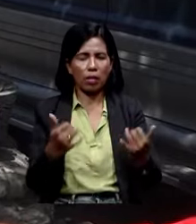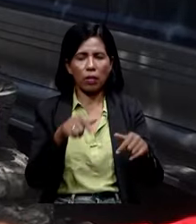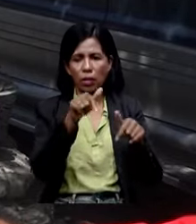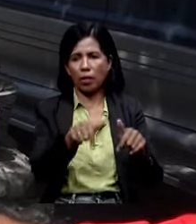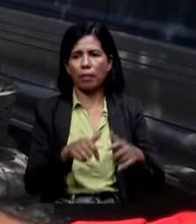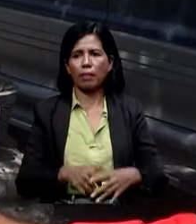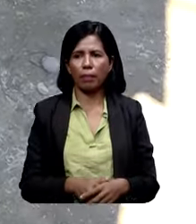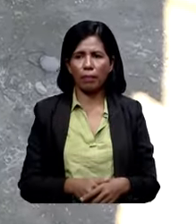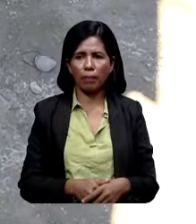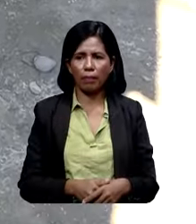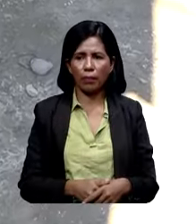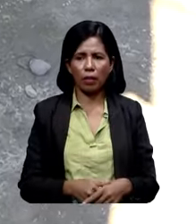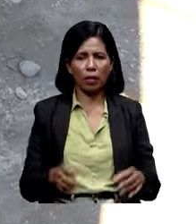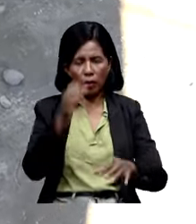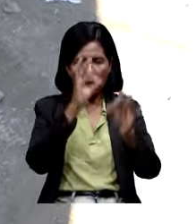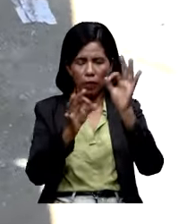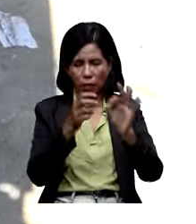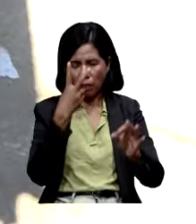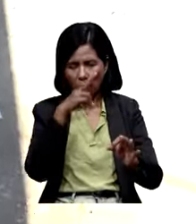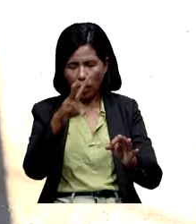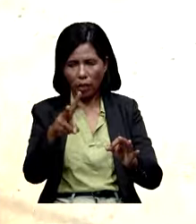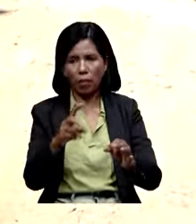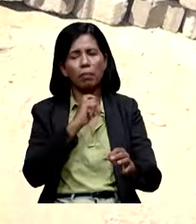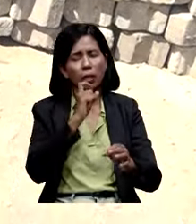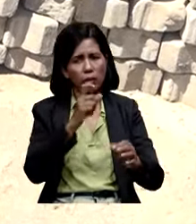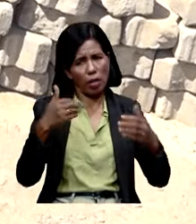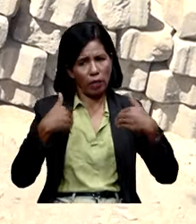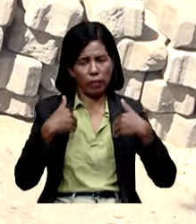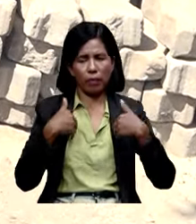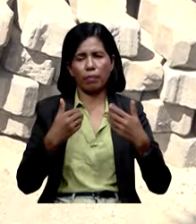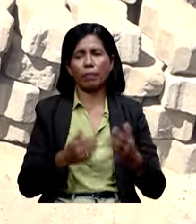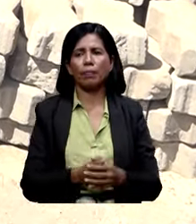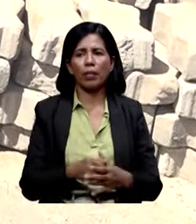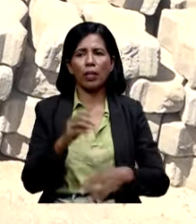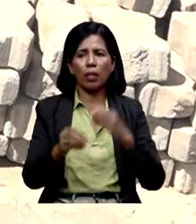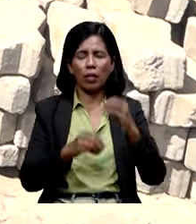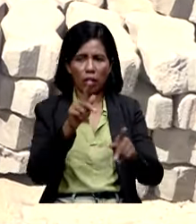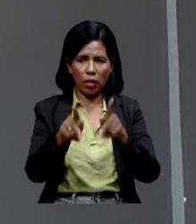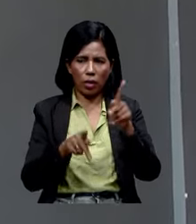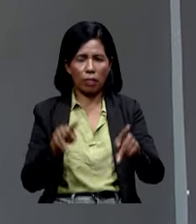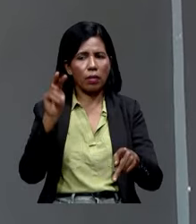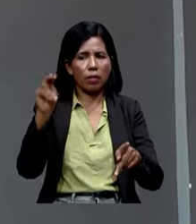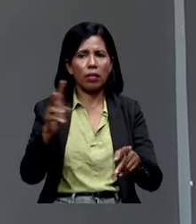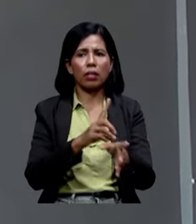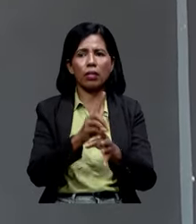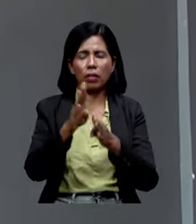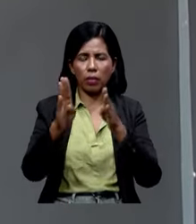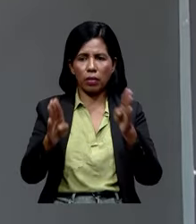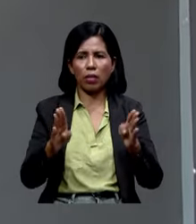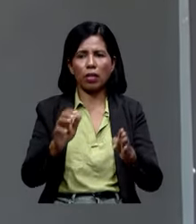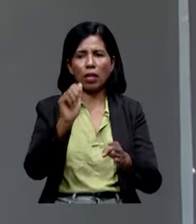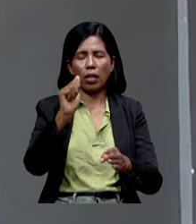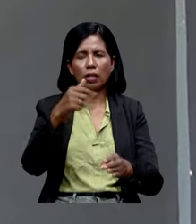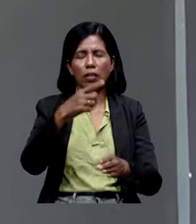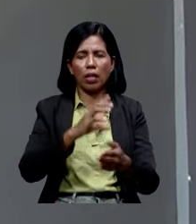hela. Sela fiar kari bela me hare, latang hela herain. Relasiona lamentação comunidade Niané, diretor executivo